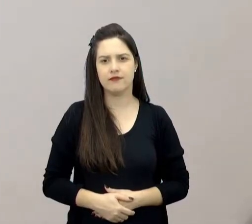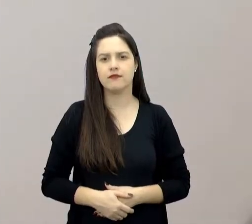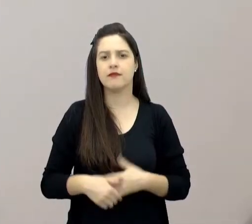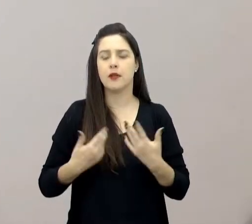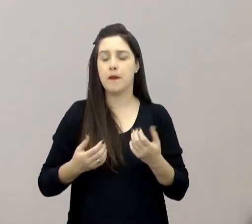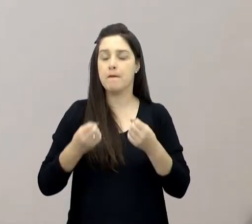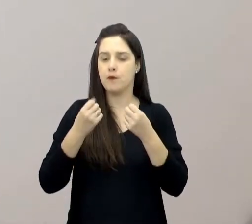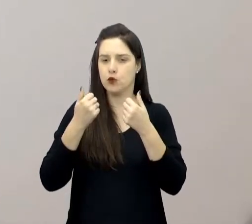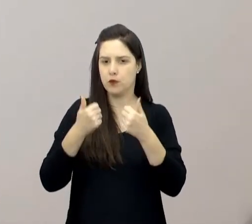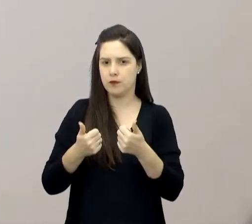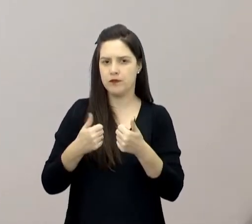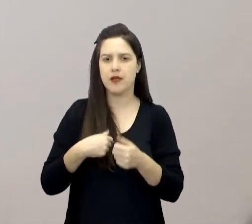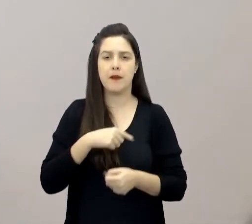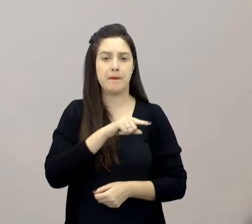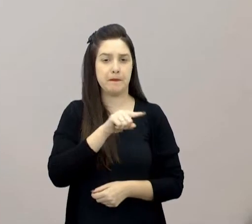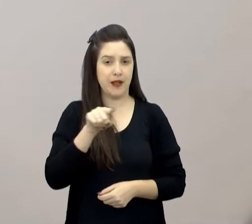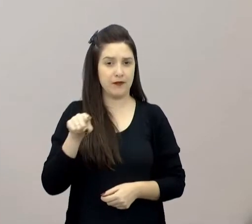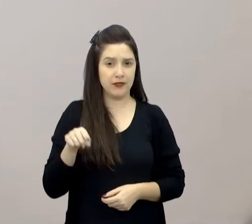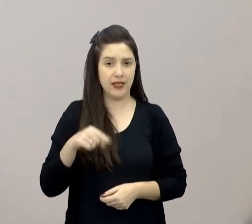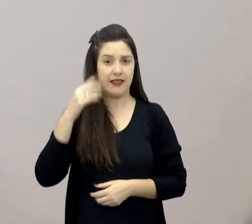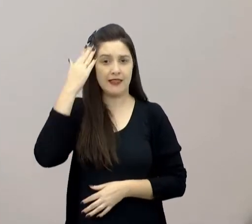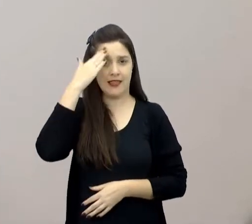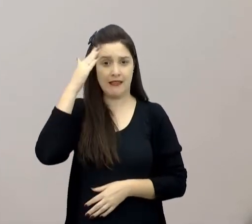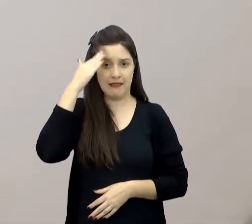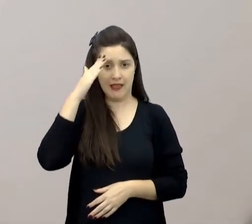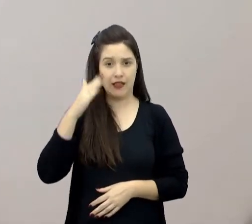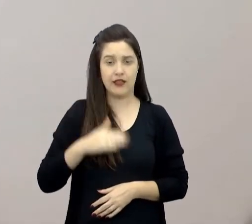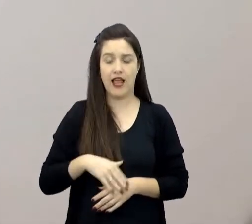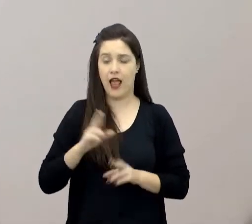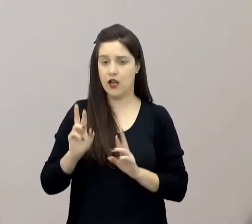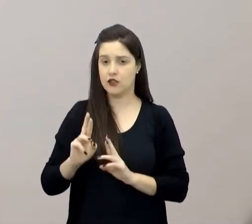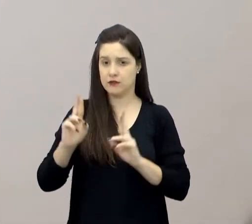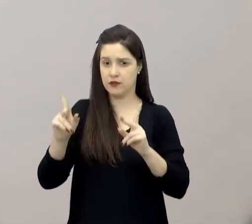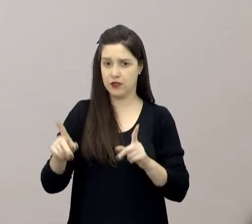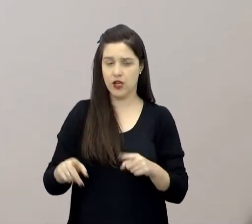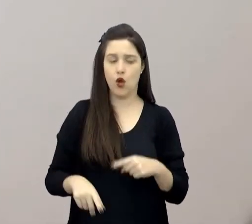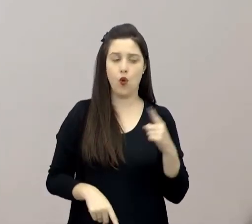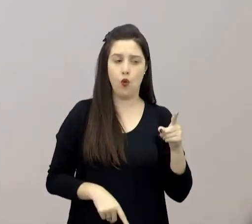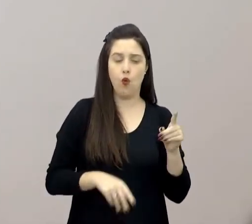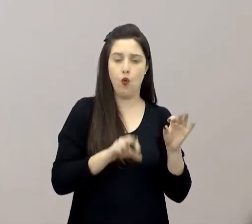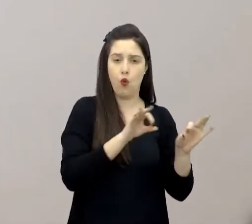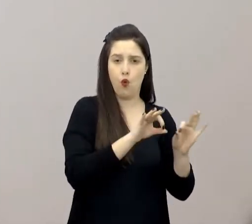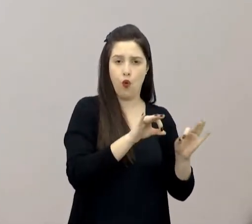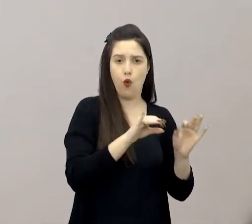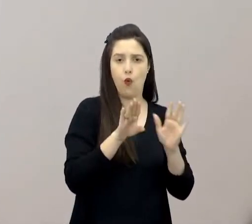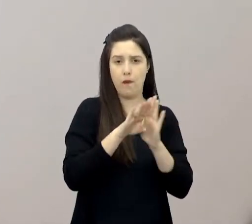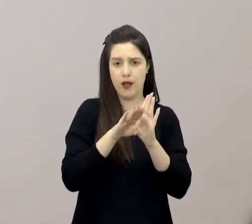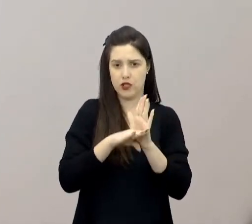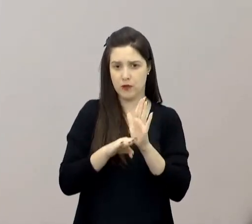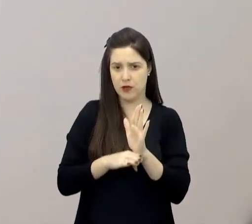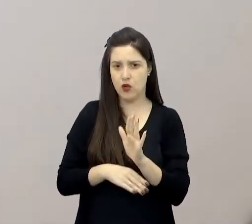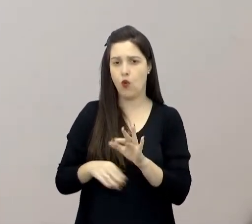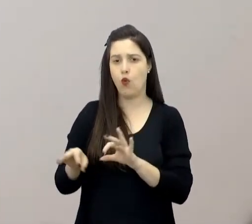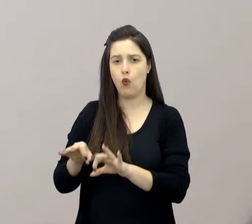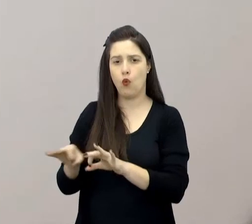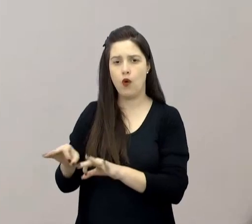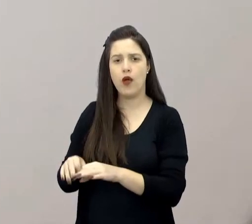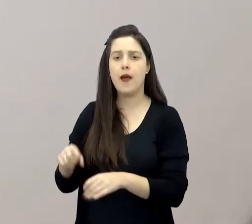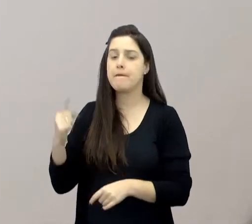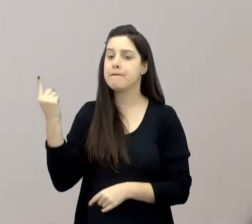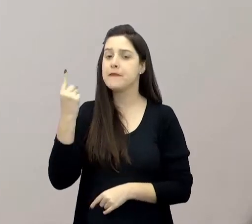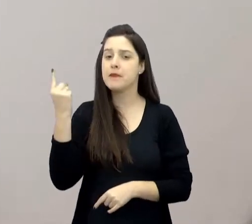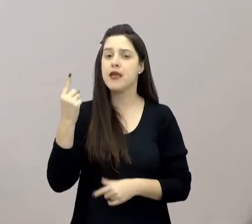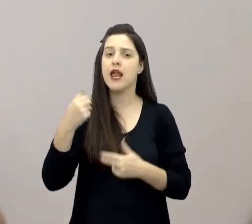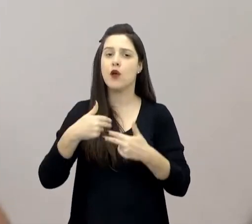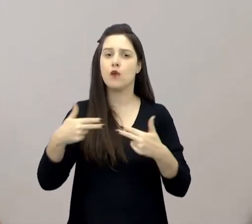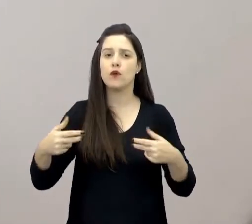Muito bem, para você entender a diferença entre orçamento e planejamento financeiro, a primeira coisa